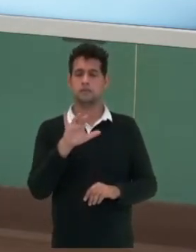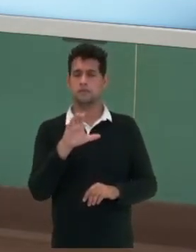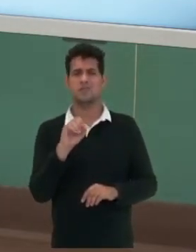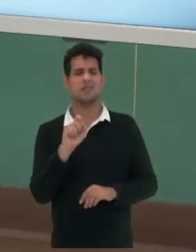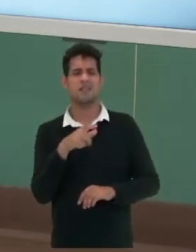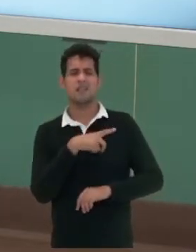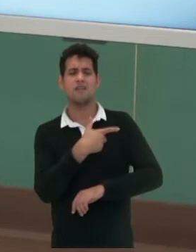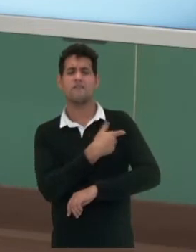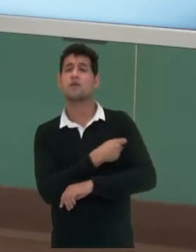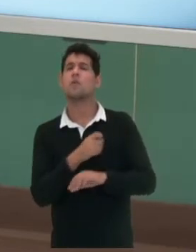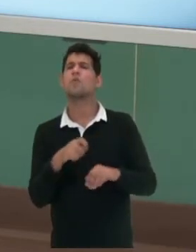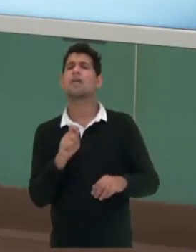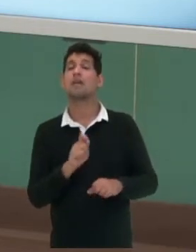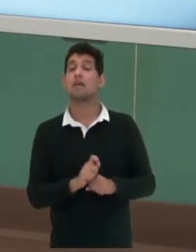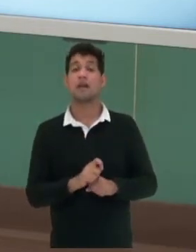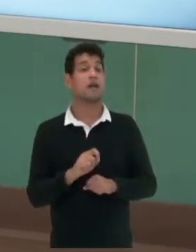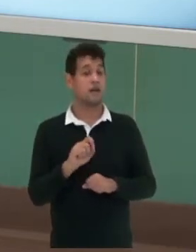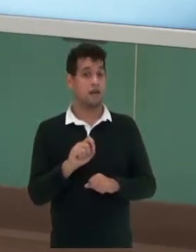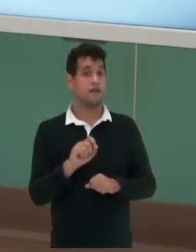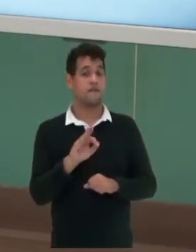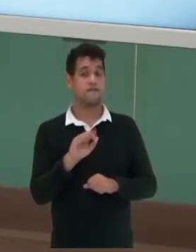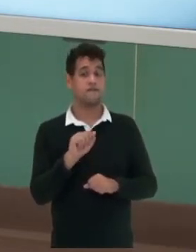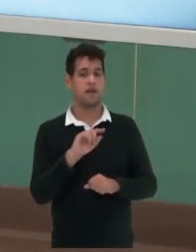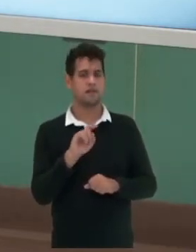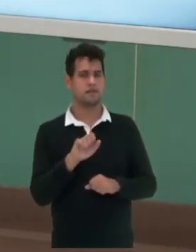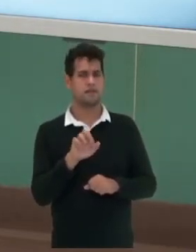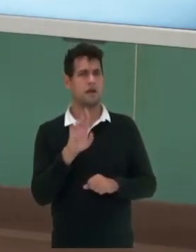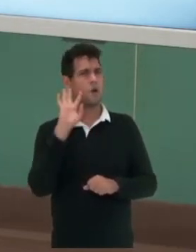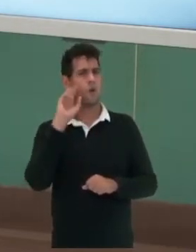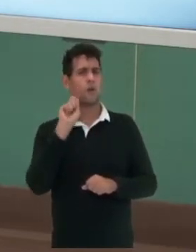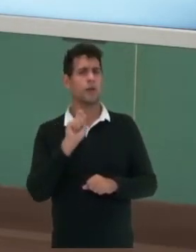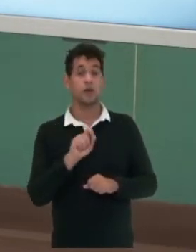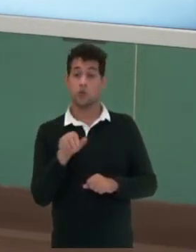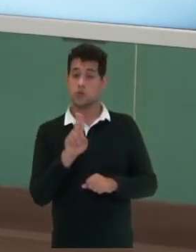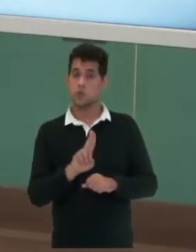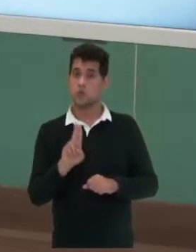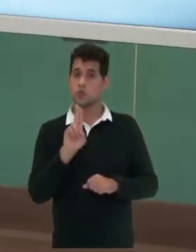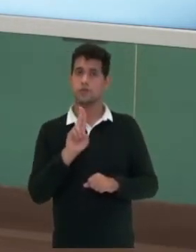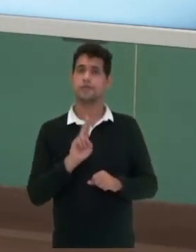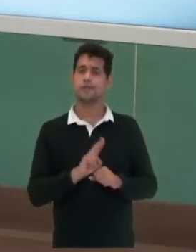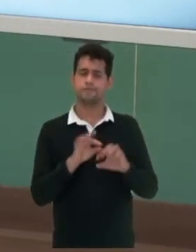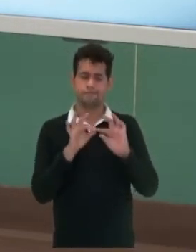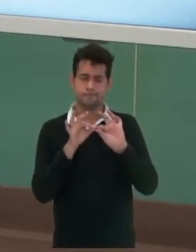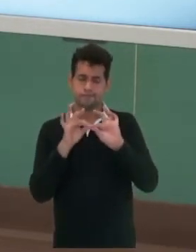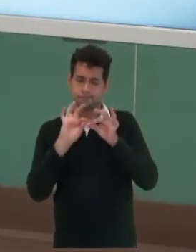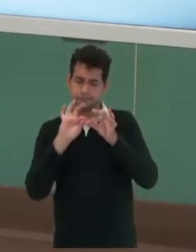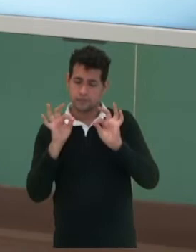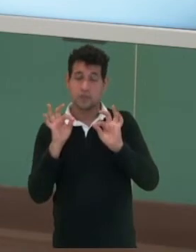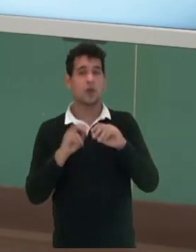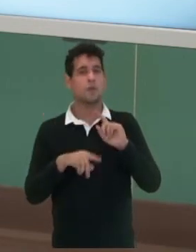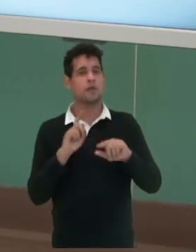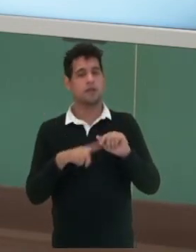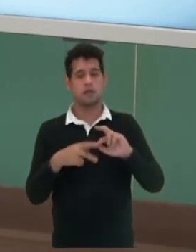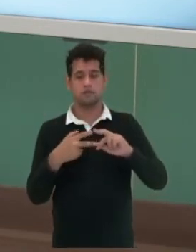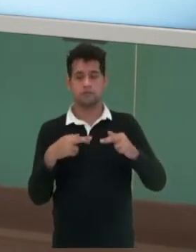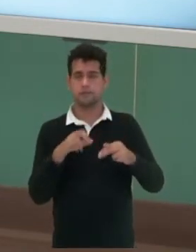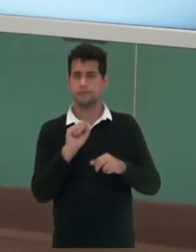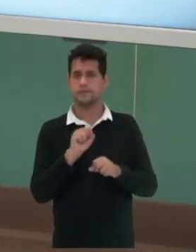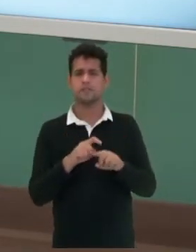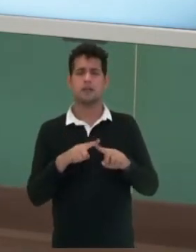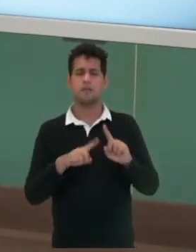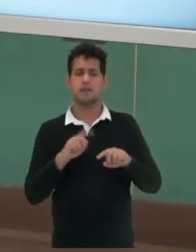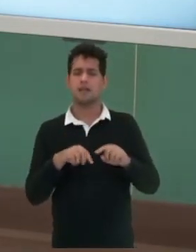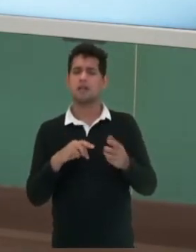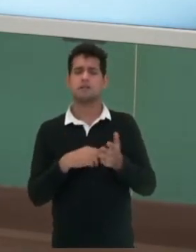essa vacina é a Pfizer. O que acontece? Eles pegam um fragmento do material genético. O